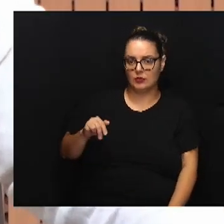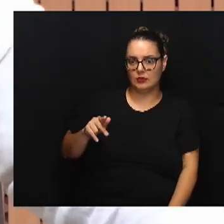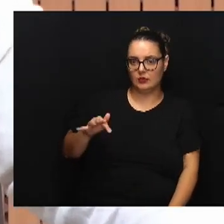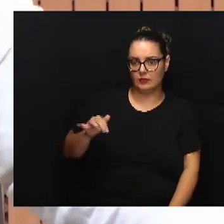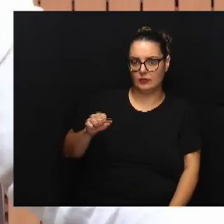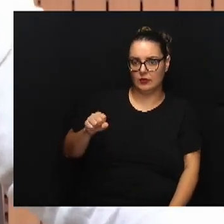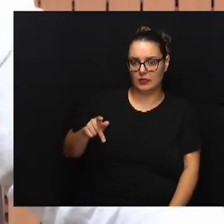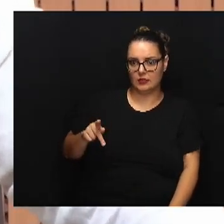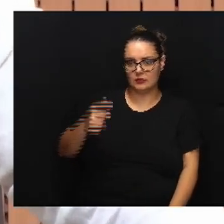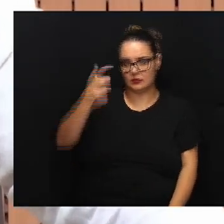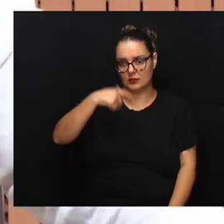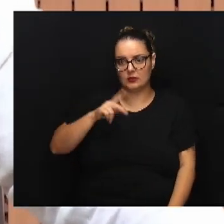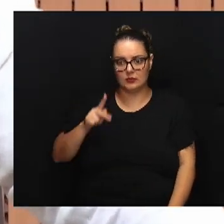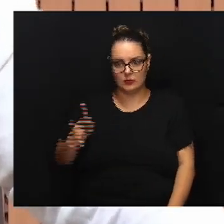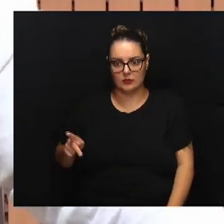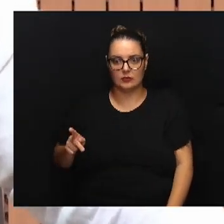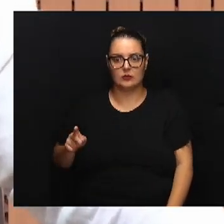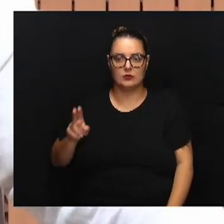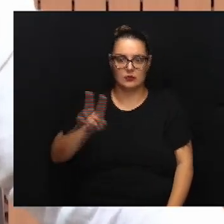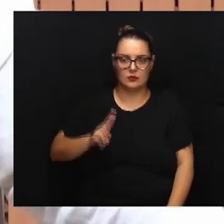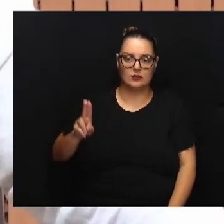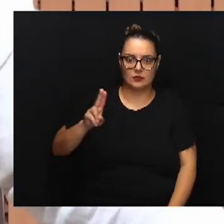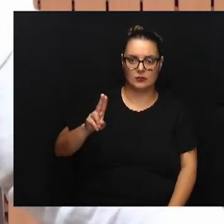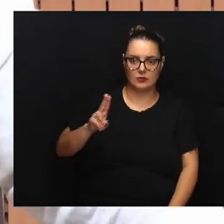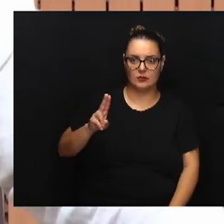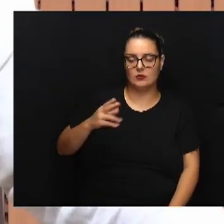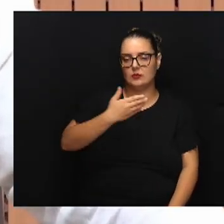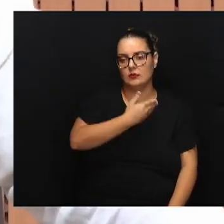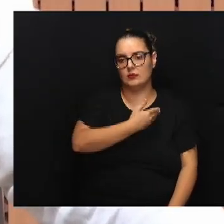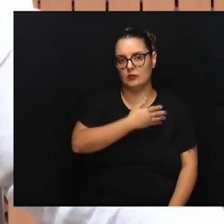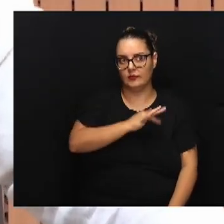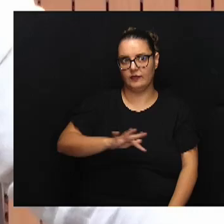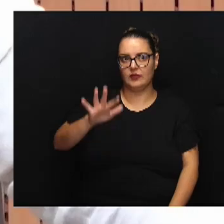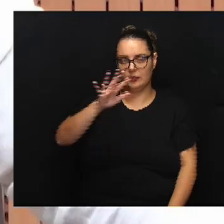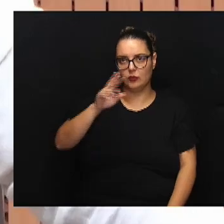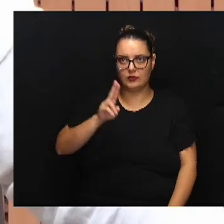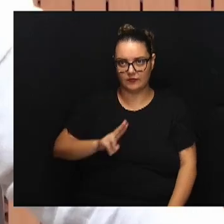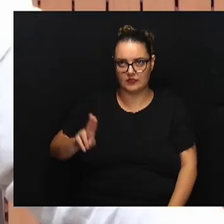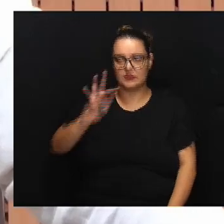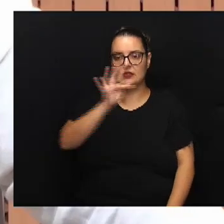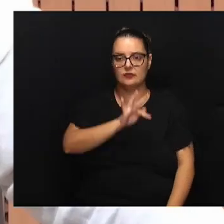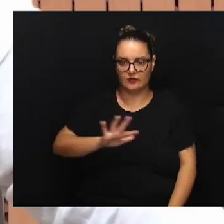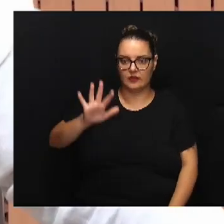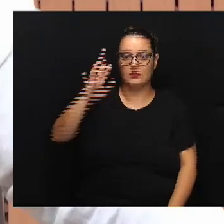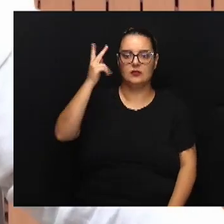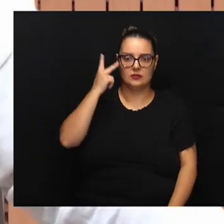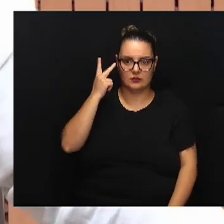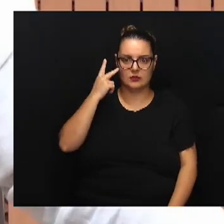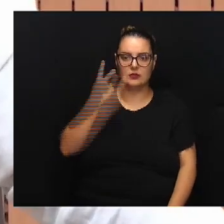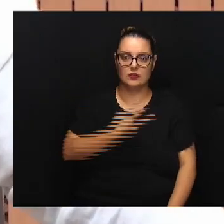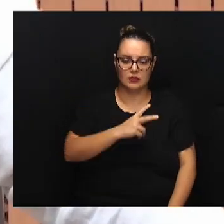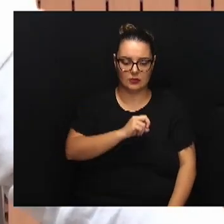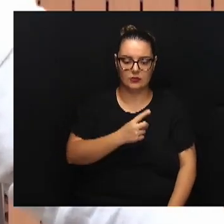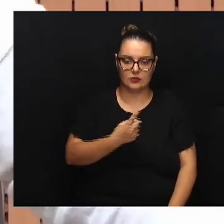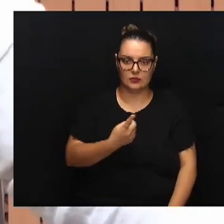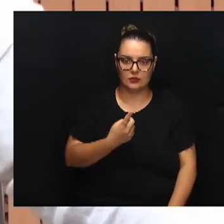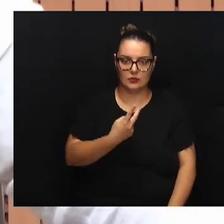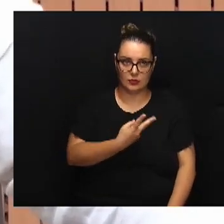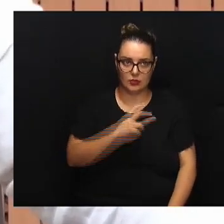da Universidade Federal de São Paulo, onde eu atuo lá no campus Guarulhos, desde 2010. Estou